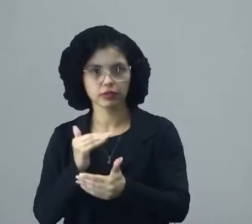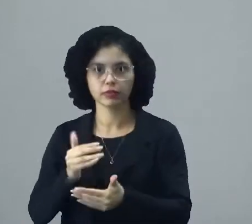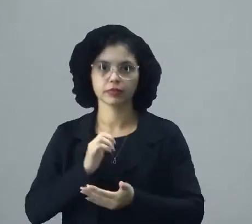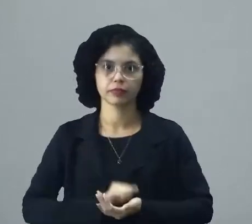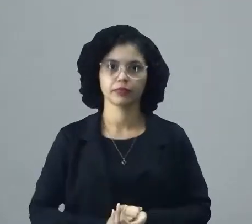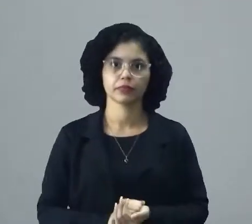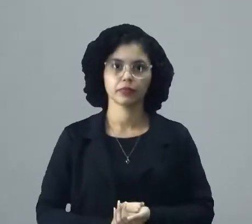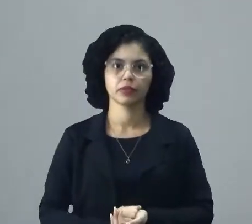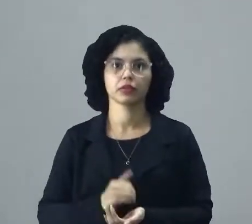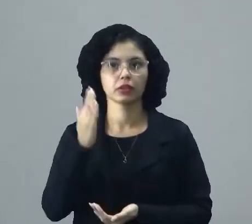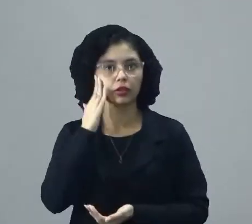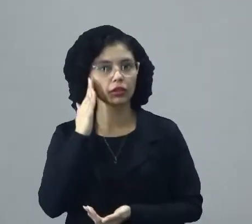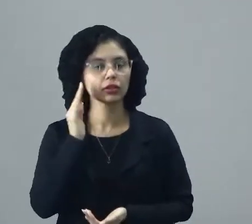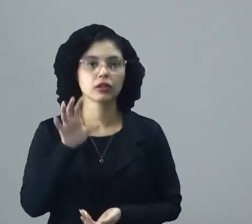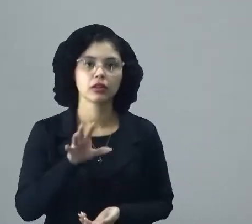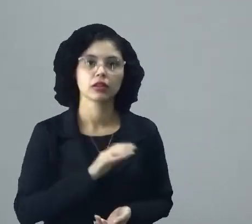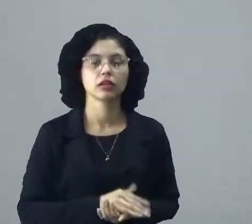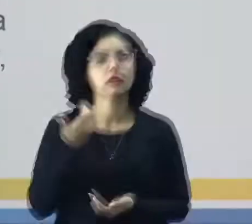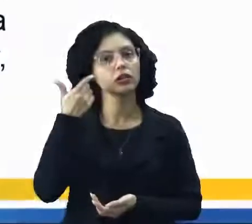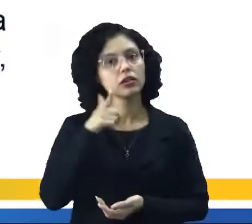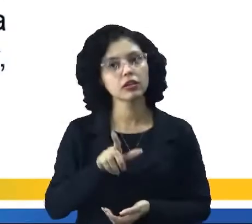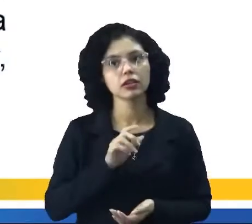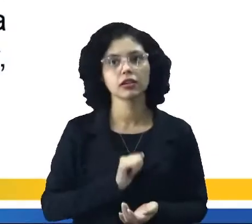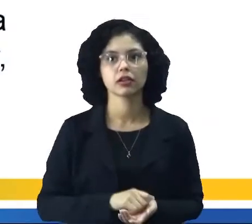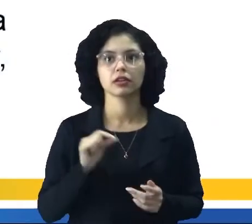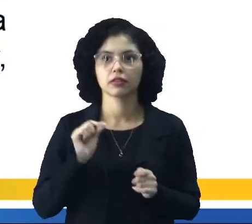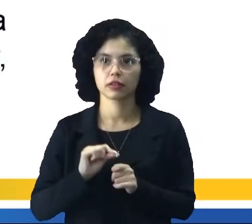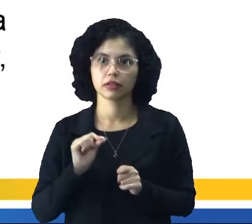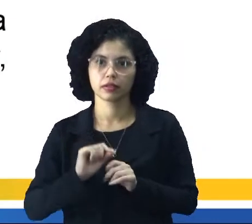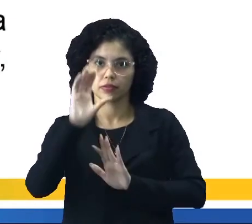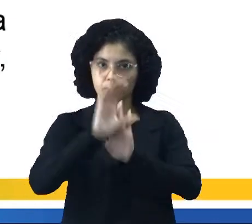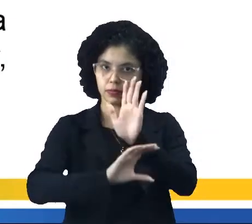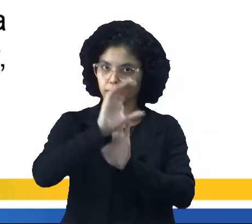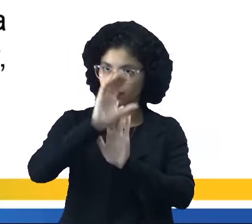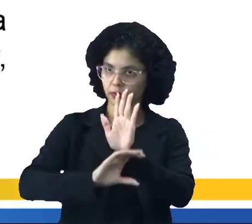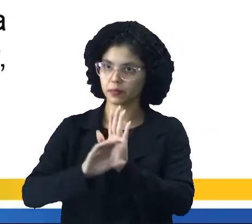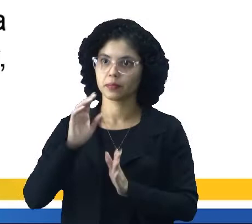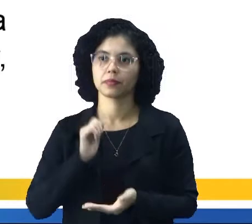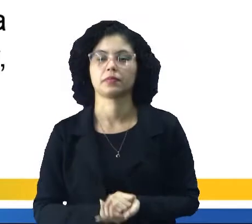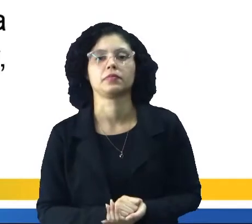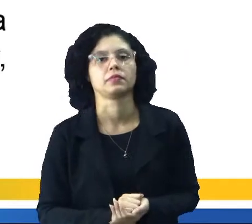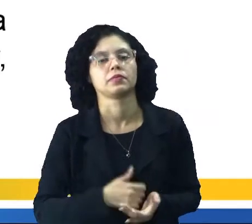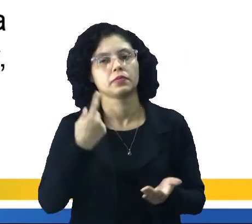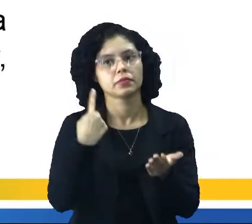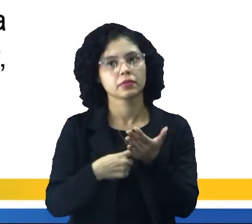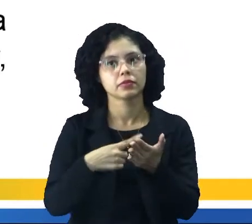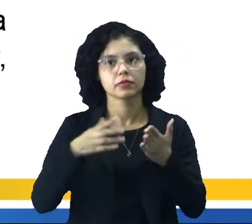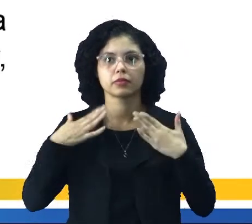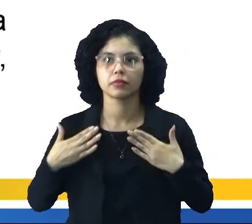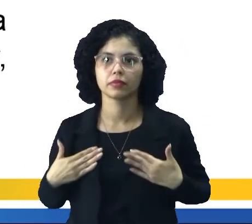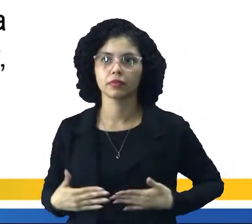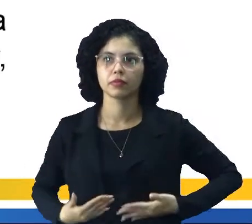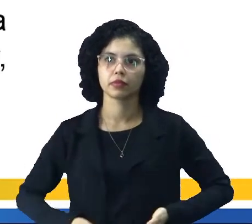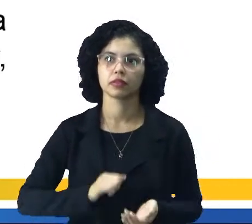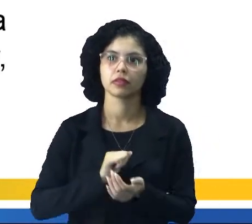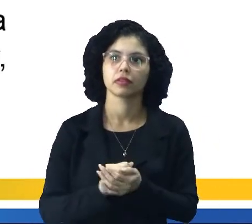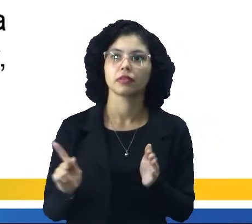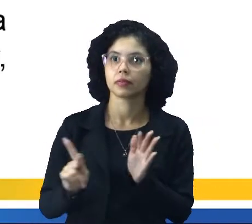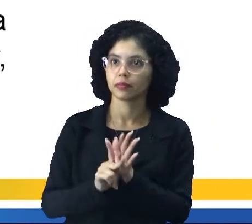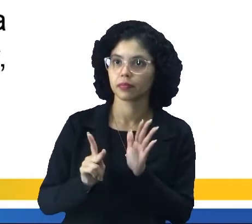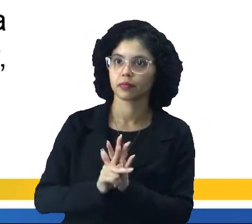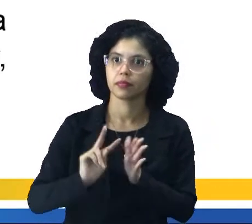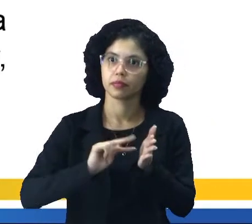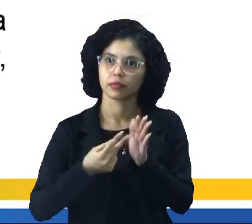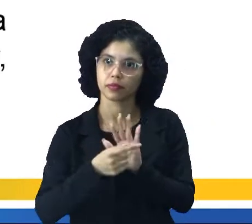desenvolvendo. Então, a gente entendendo isso, a gente consegue efetivamente conceituar o condicionamento físico, que por